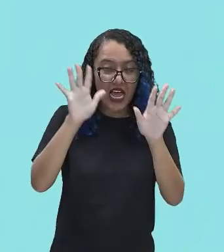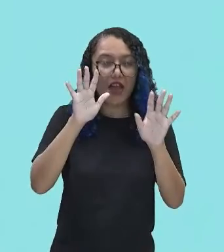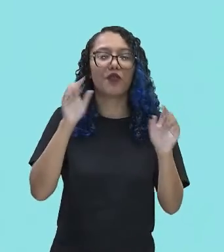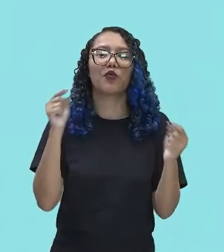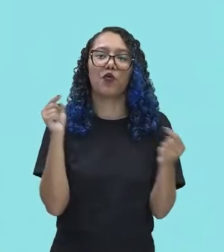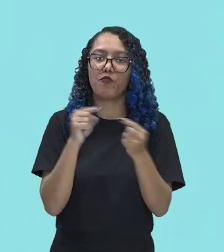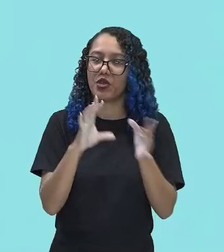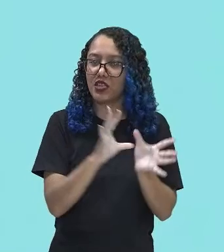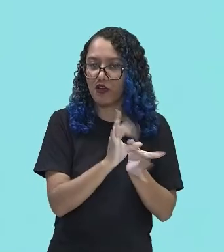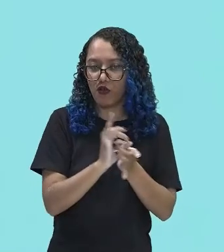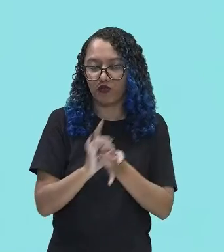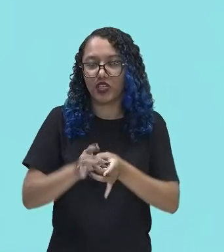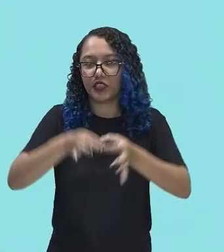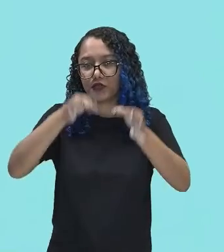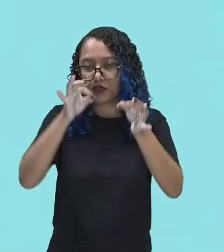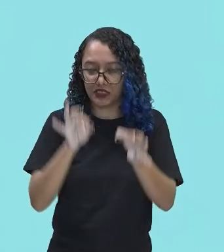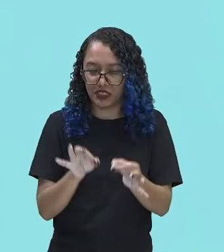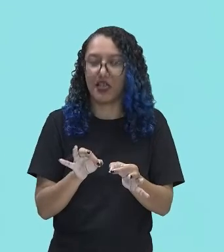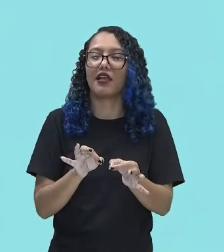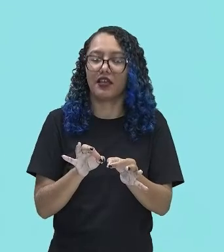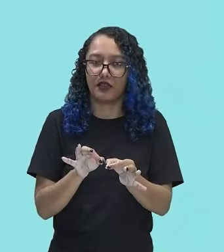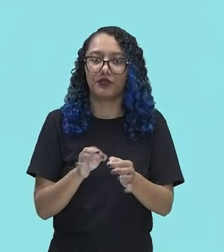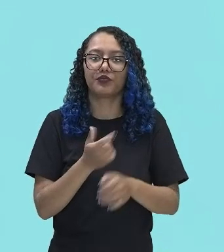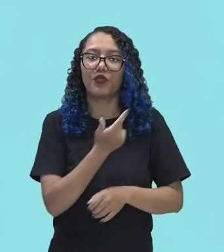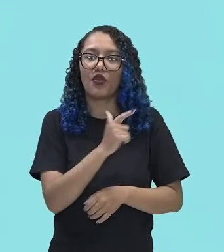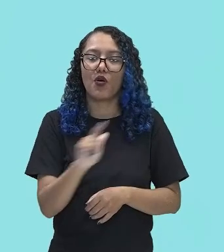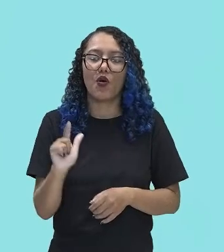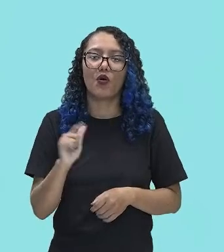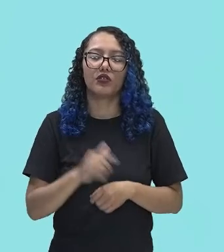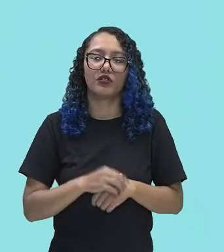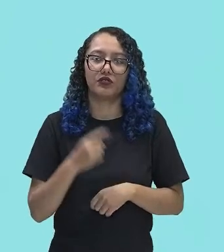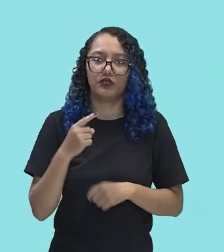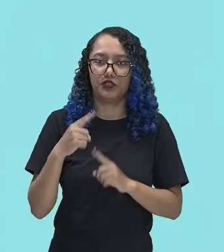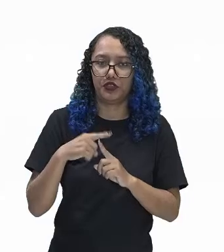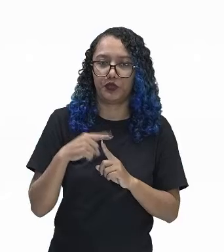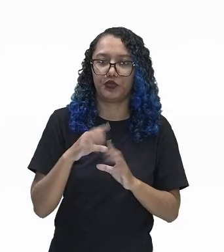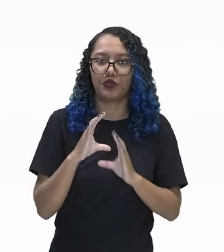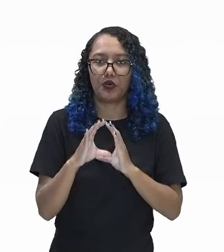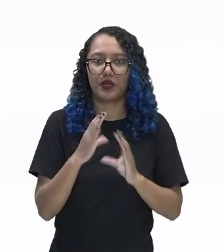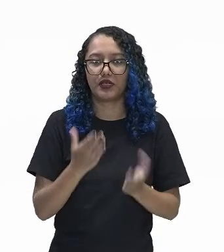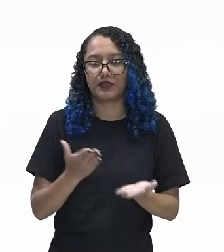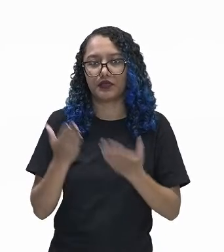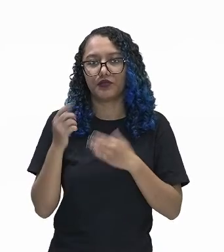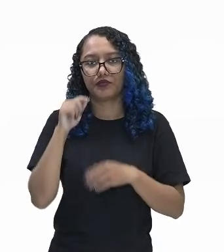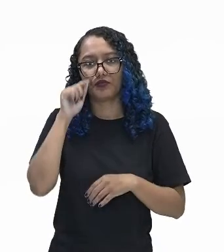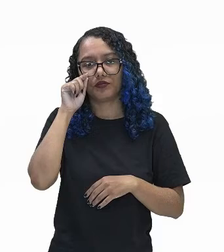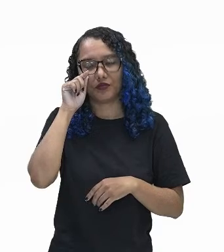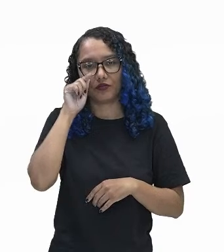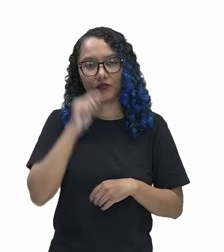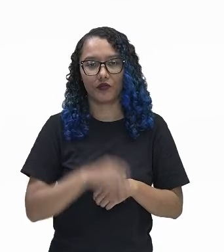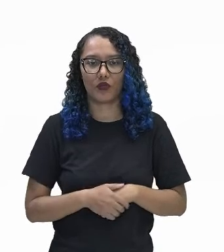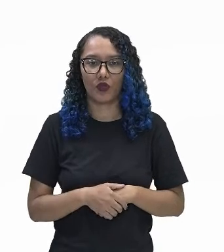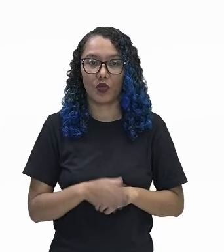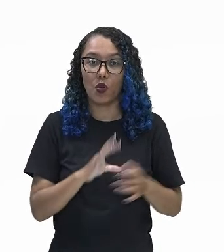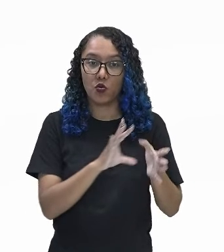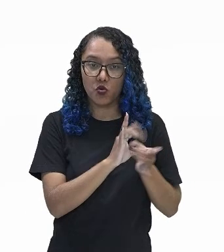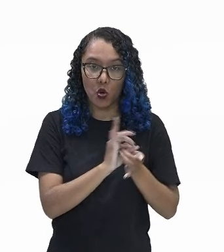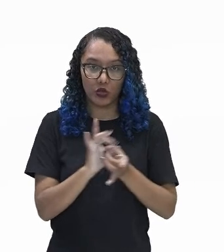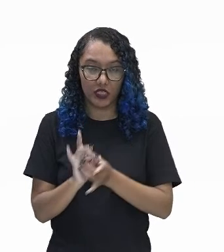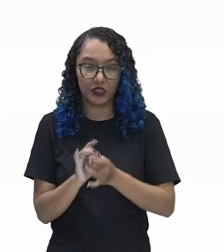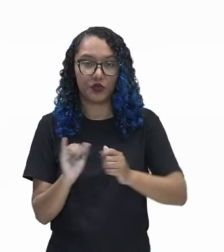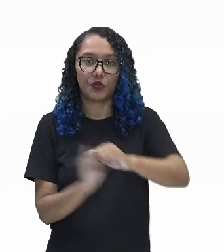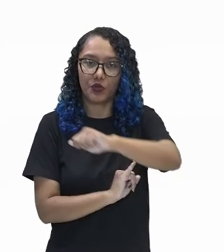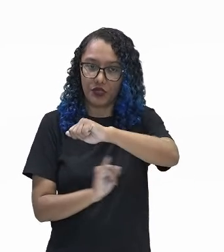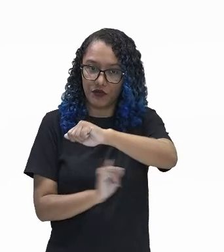situação. Agora, vamos ver outra forma de se comunicar. Olha aí, agora uma mensagem